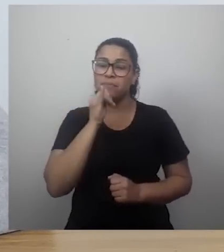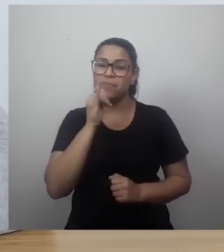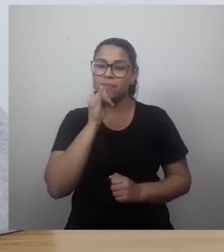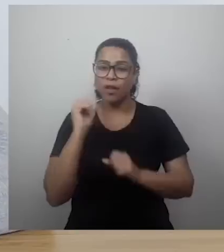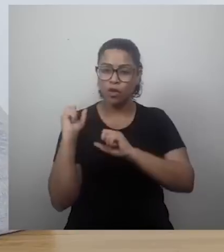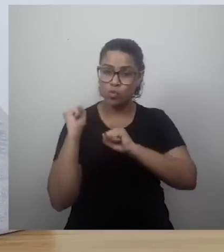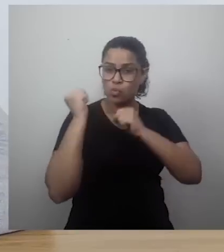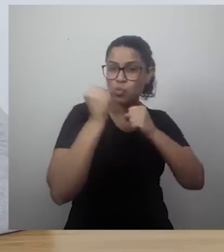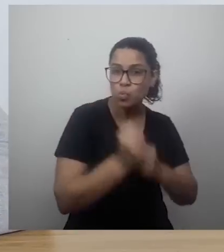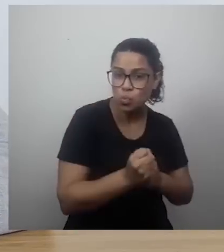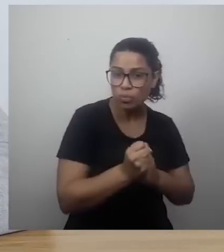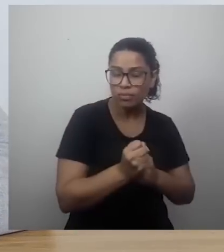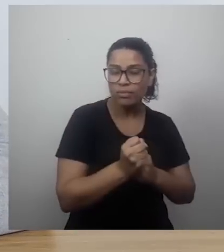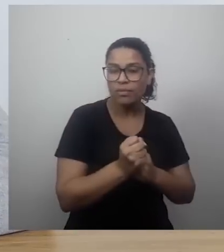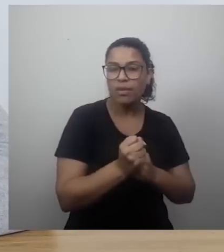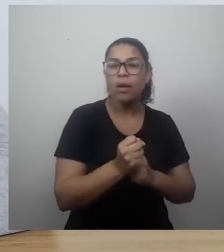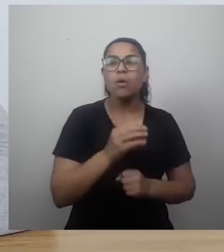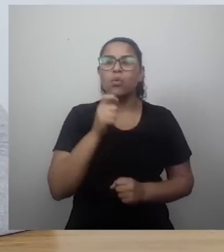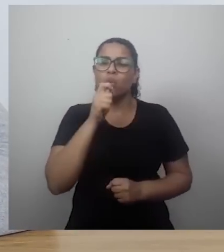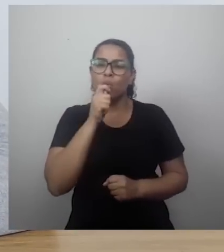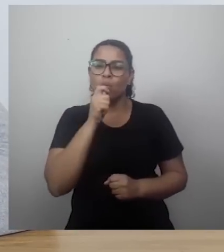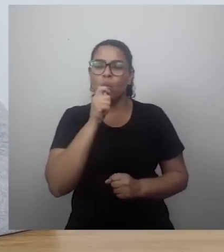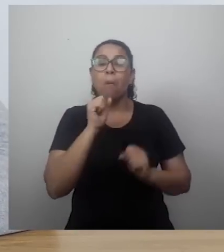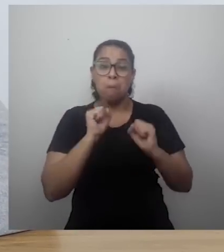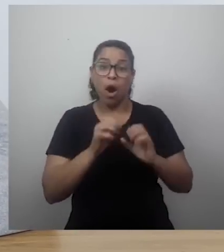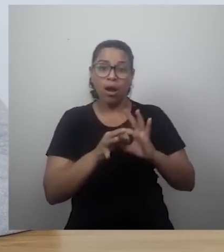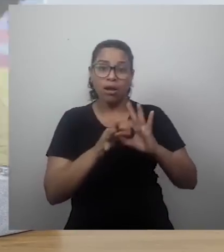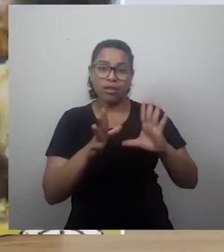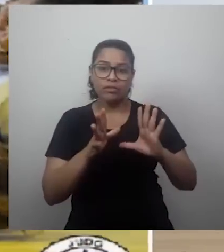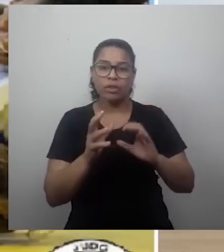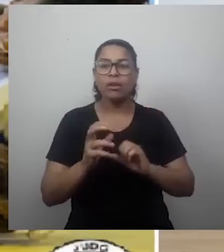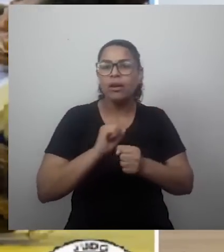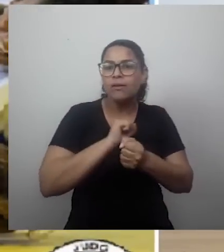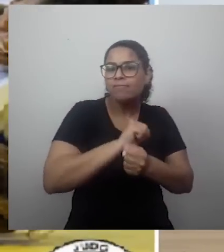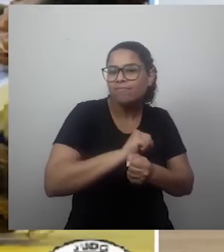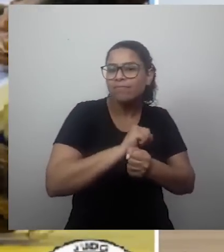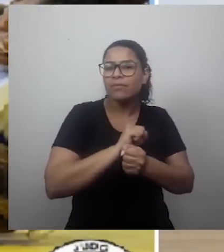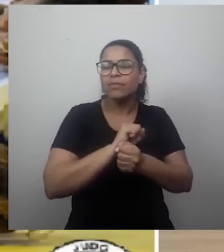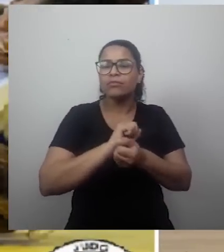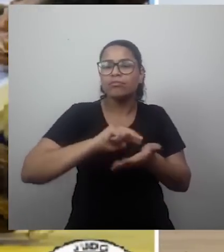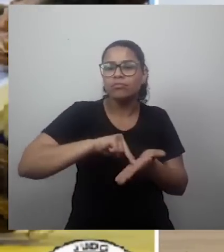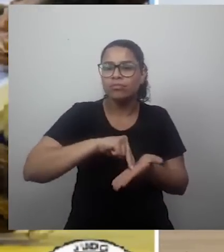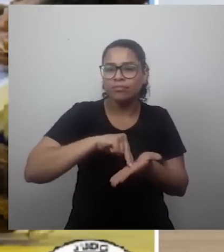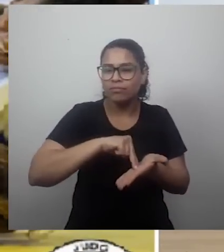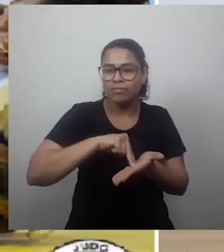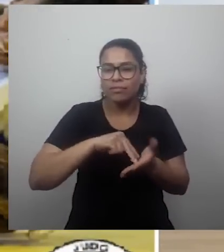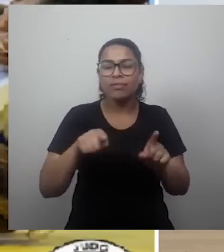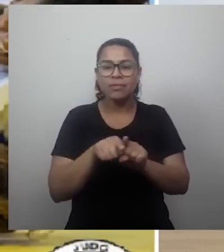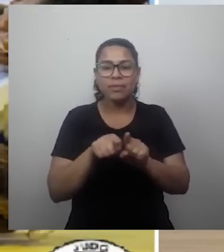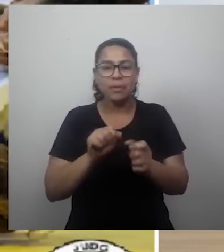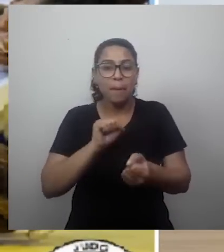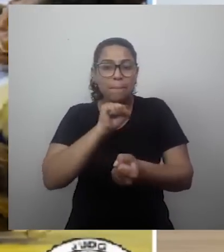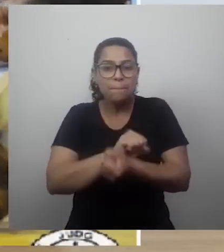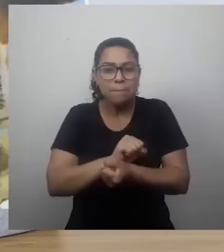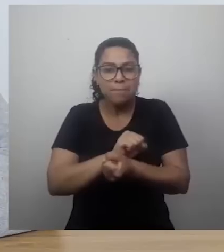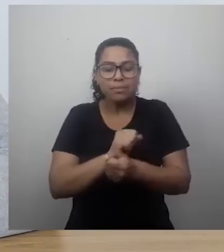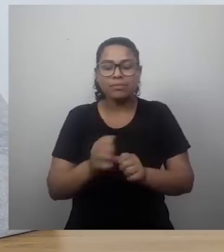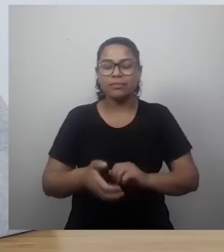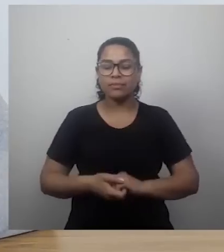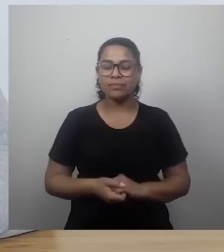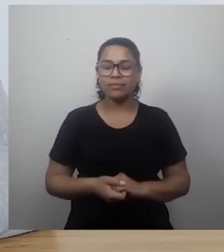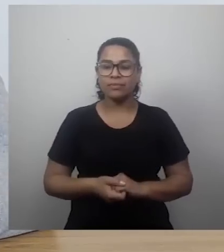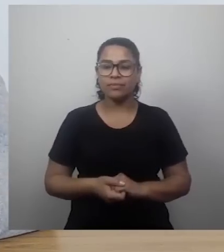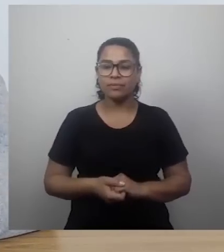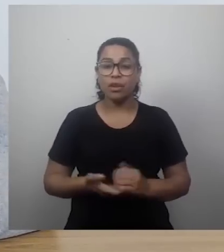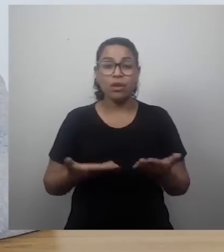os gestos permitidos pelos árbitros durante a luta são de agarrar, torcer, desequilibrar e imobilizar.